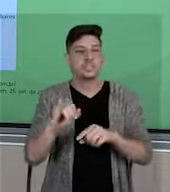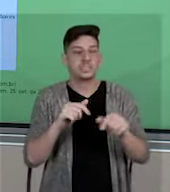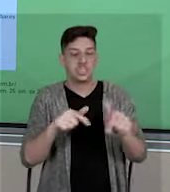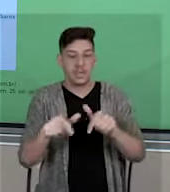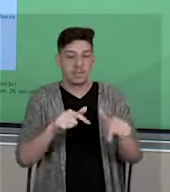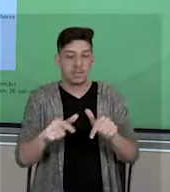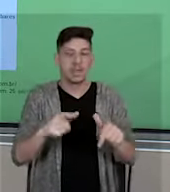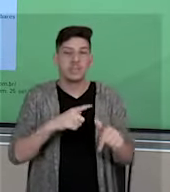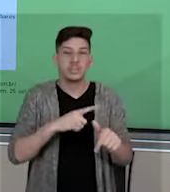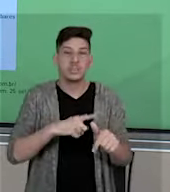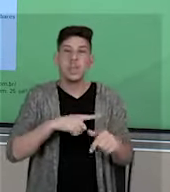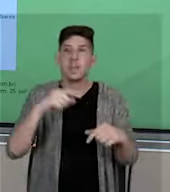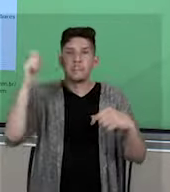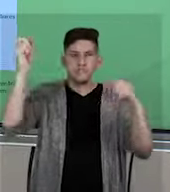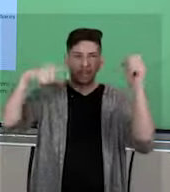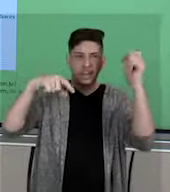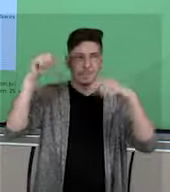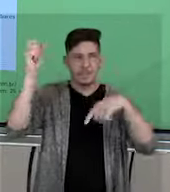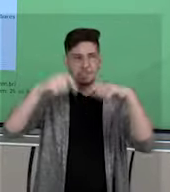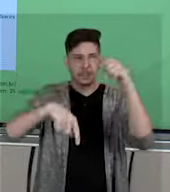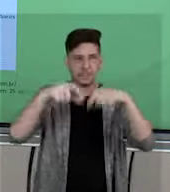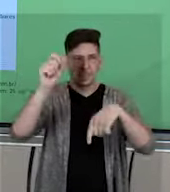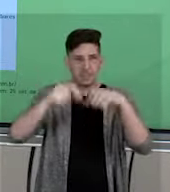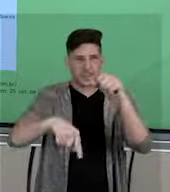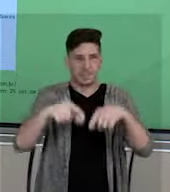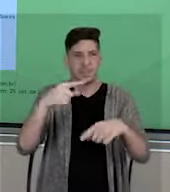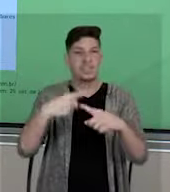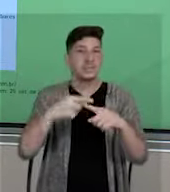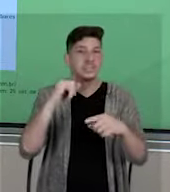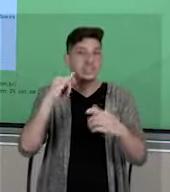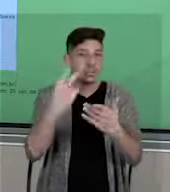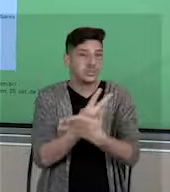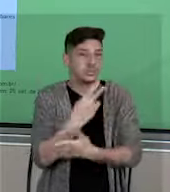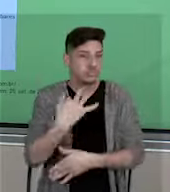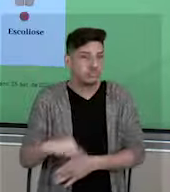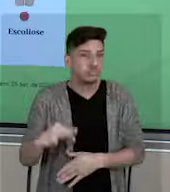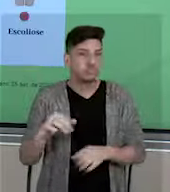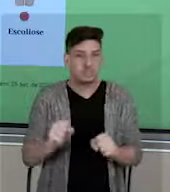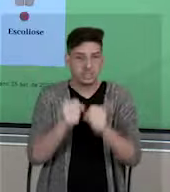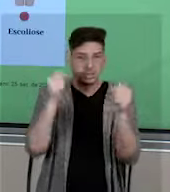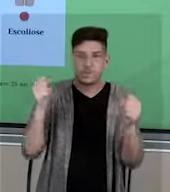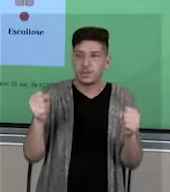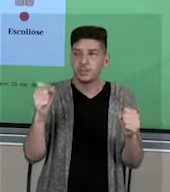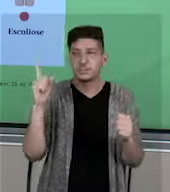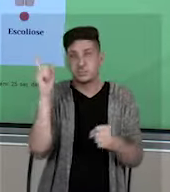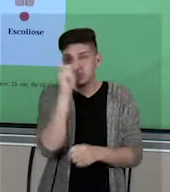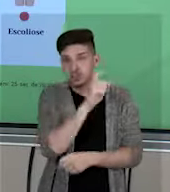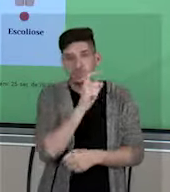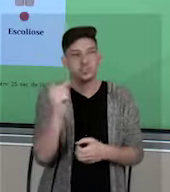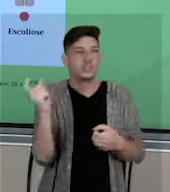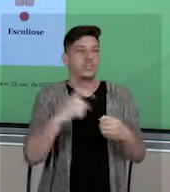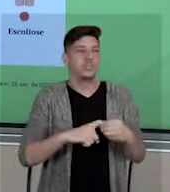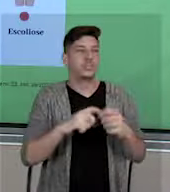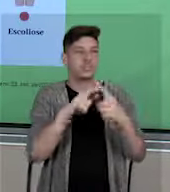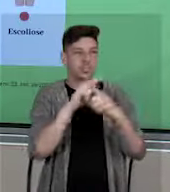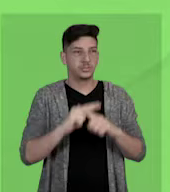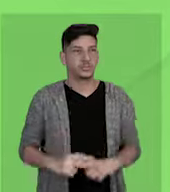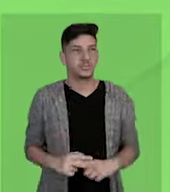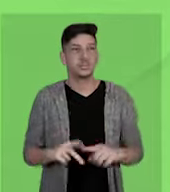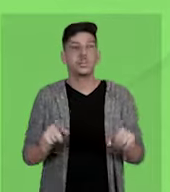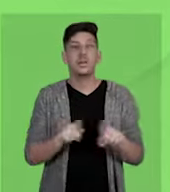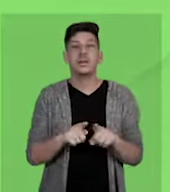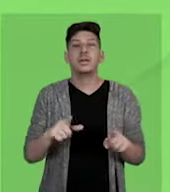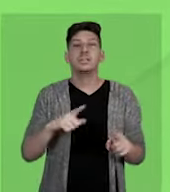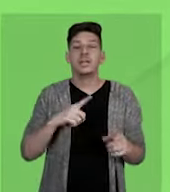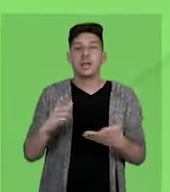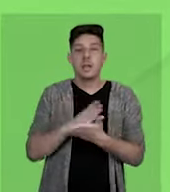vulnerável a quedas, porque uma vez fraturada é muito difícil a recuperação. E aí, a gente tem também os desvios